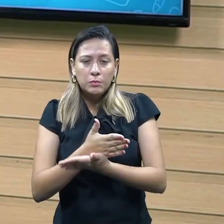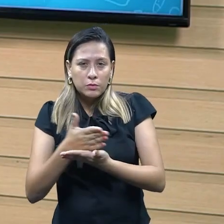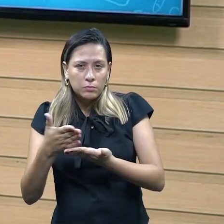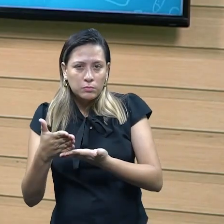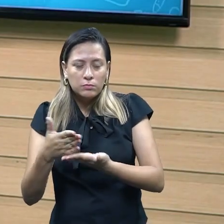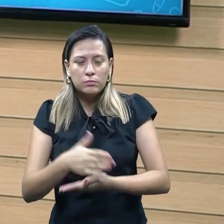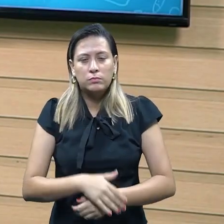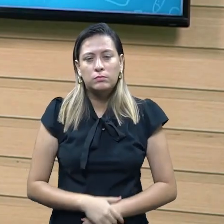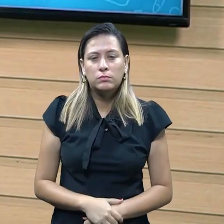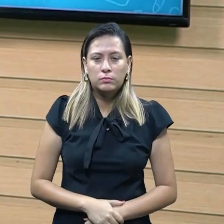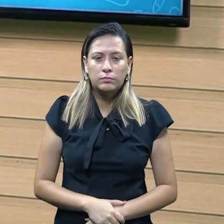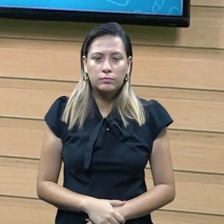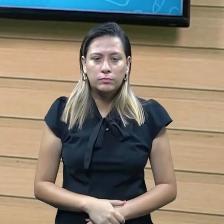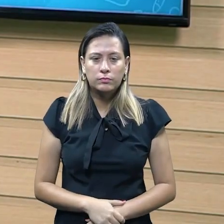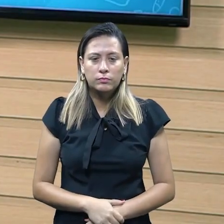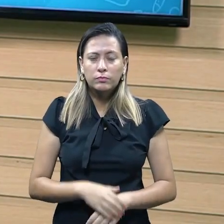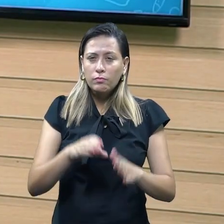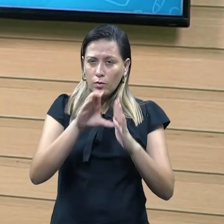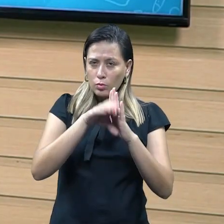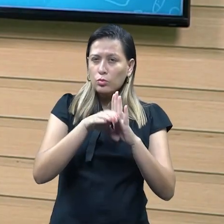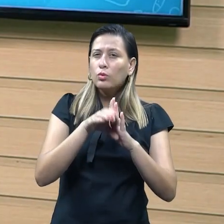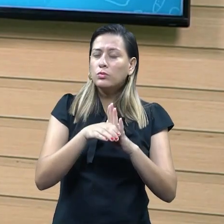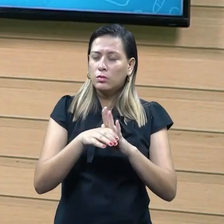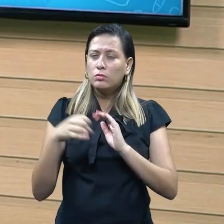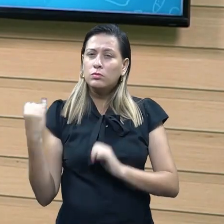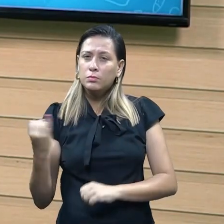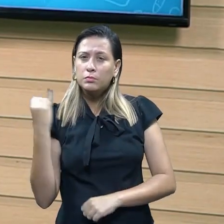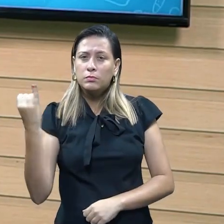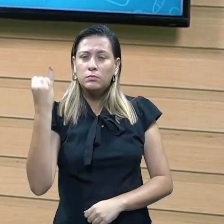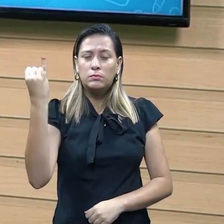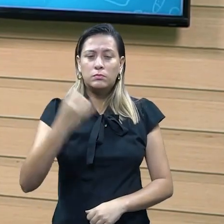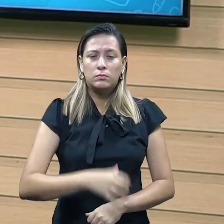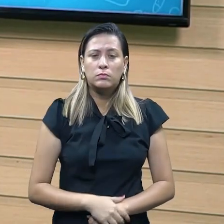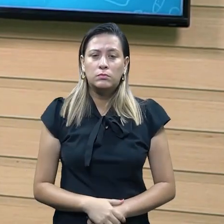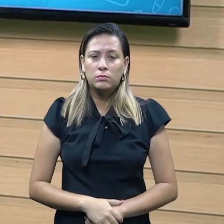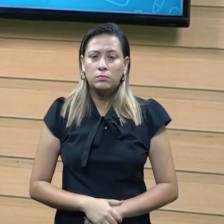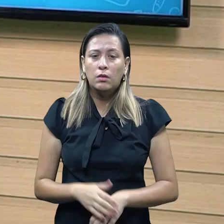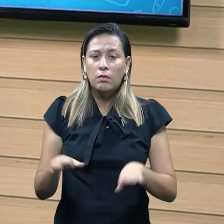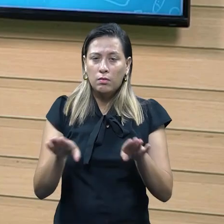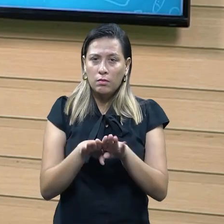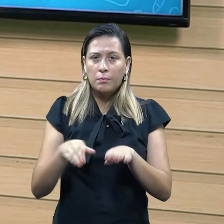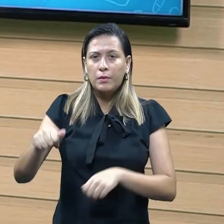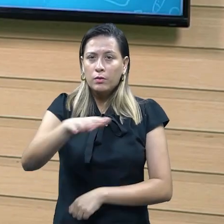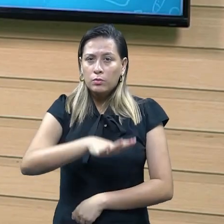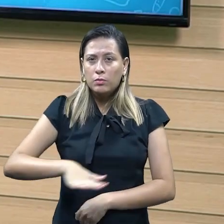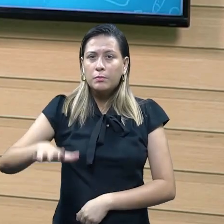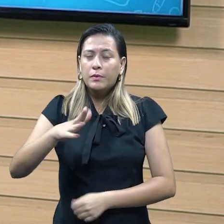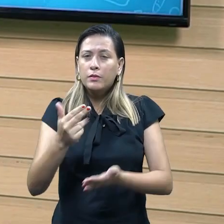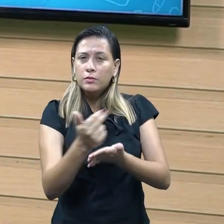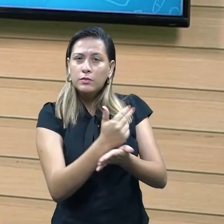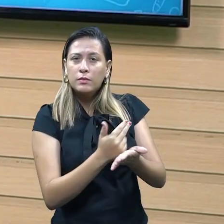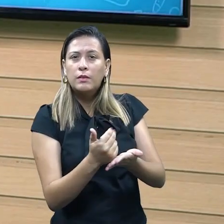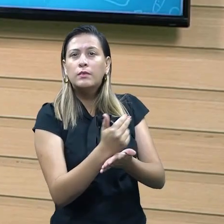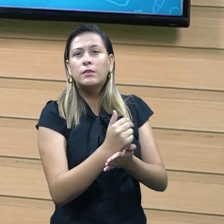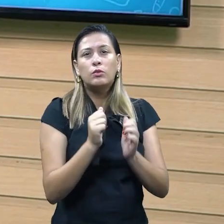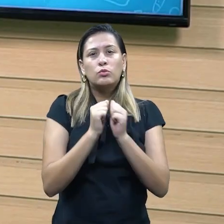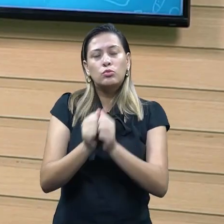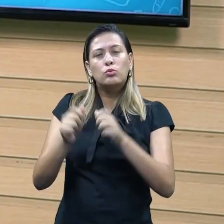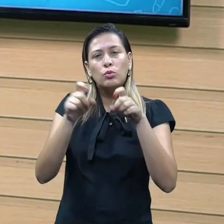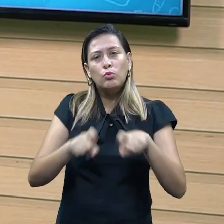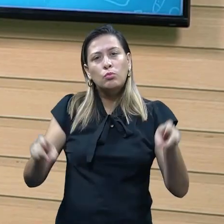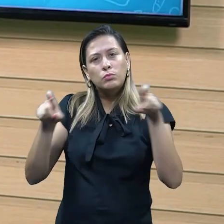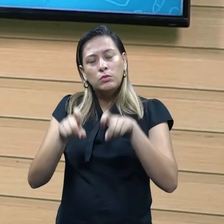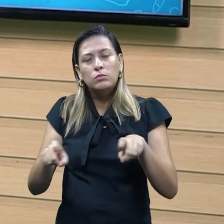um pouco de alguns conceitos fundamentais, um pouco sobre o ambiente de desenho assistido pelo computador e ainda